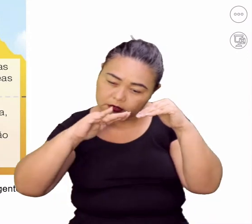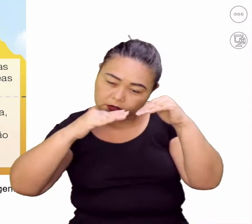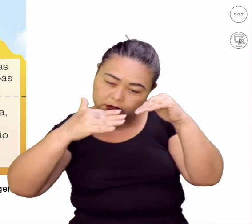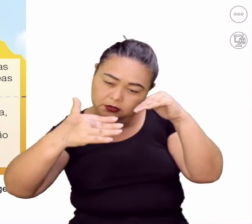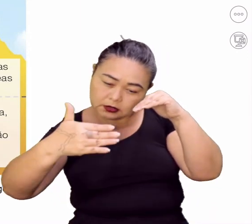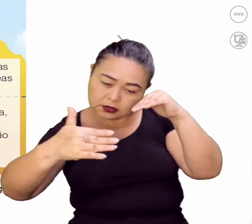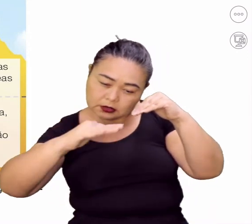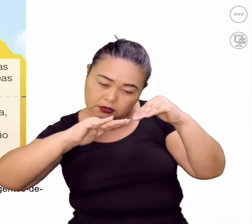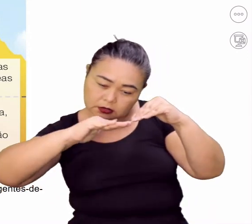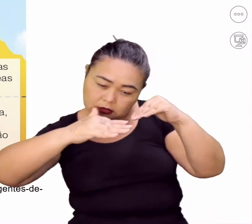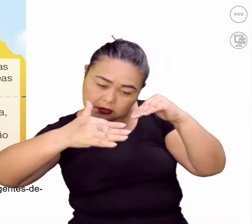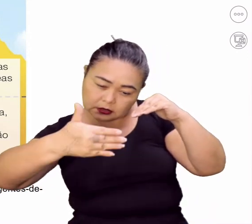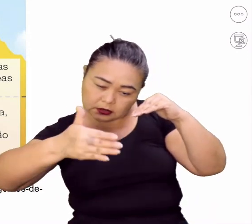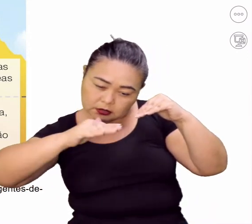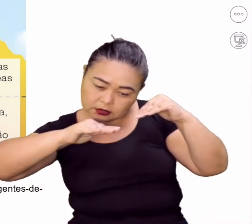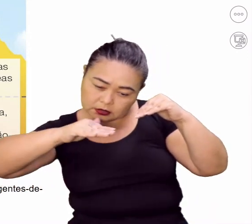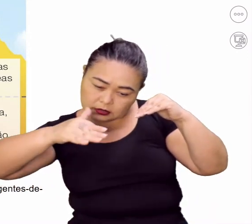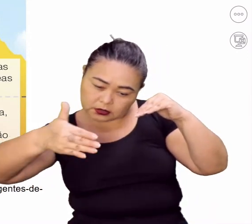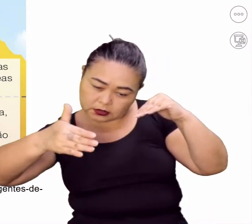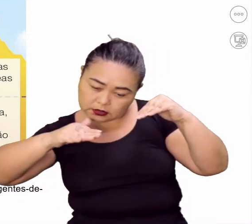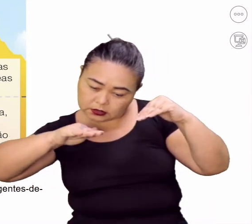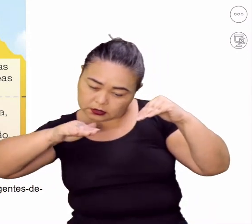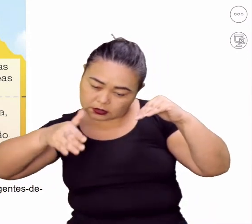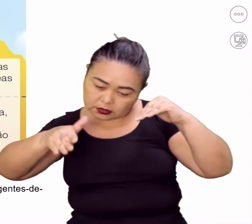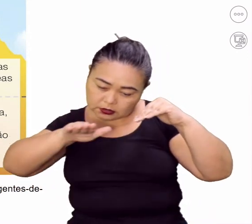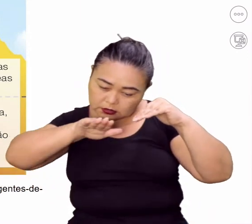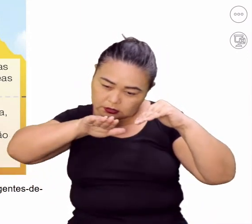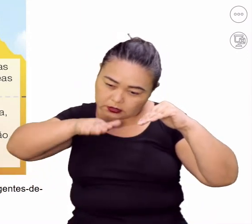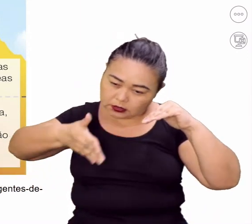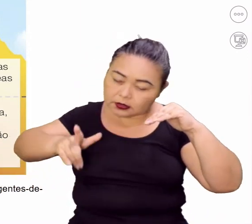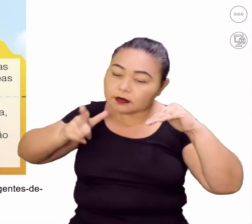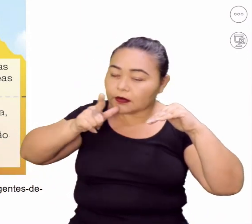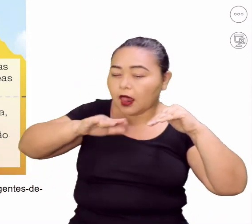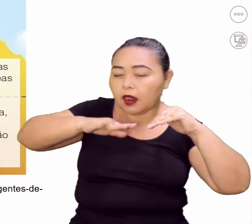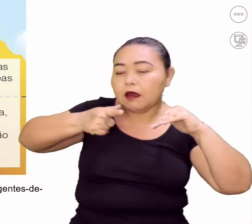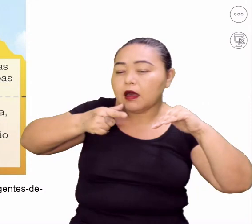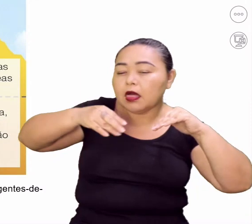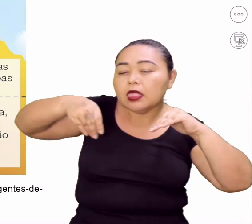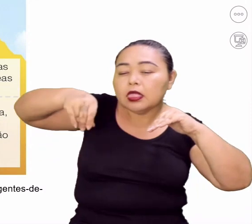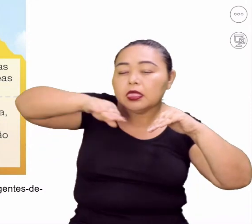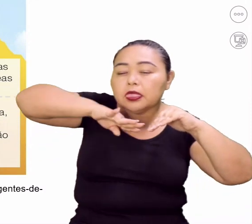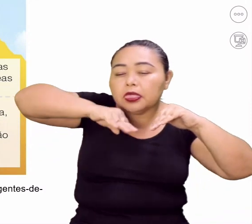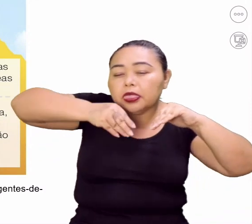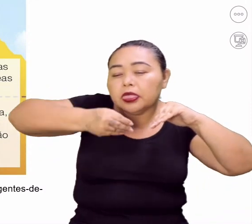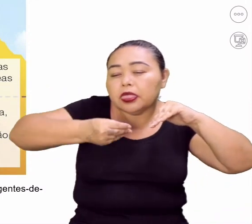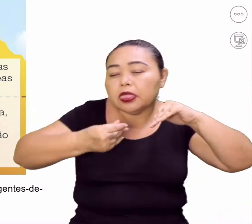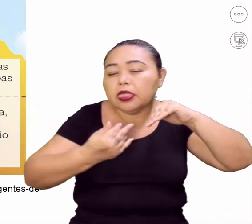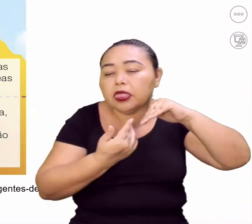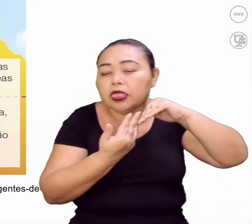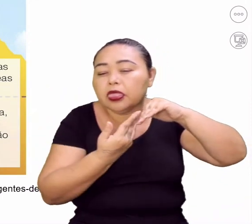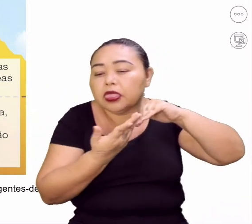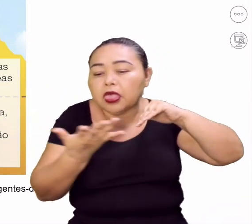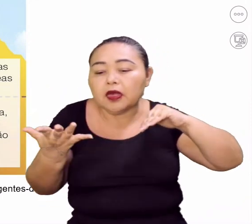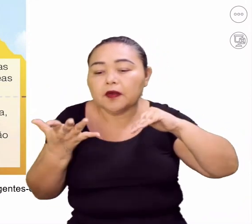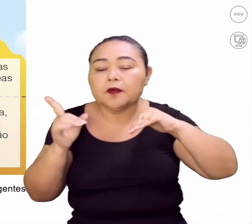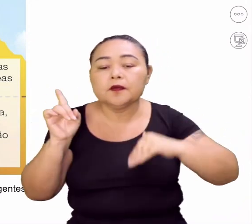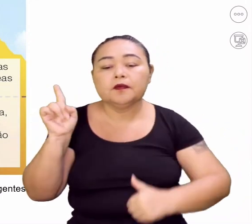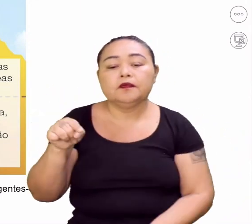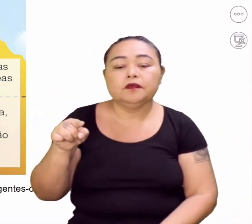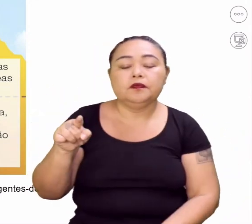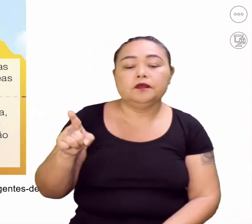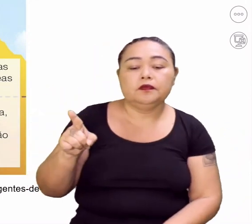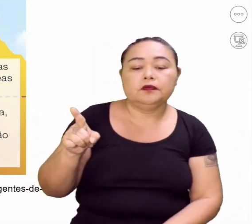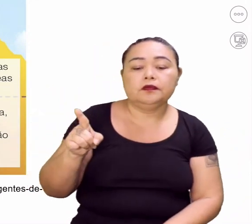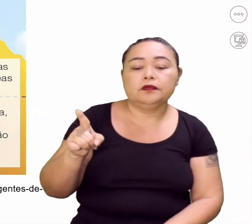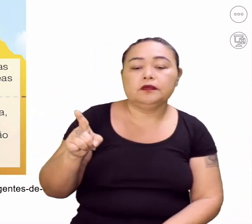São as escarpas. Geralmente onde acontece muito deslizamento de terra, quando está sem a vegetação. São as escarpas. E as